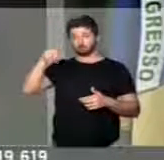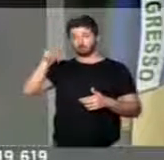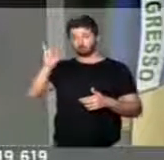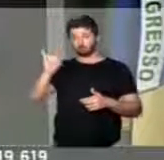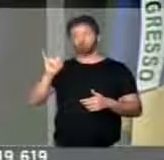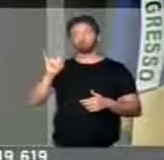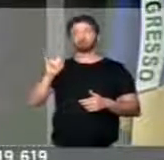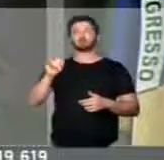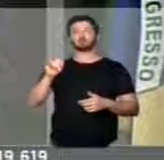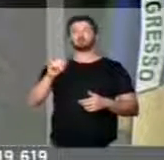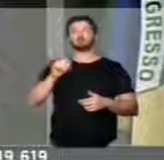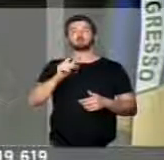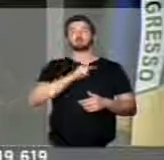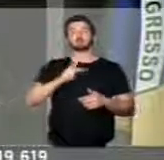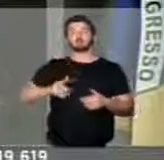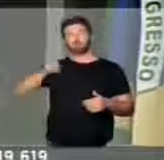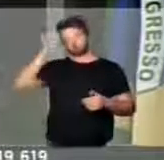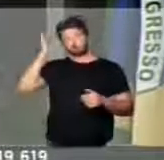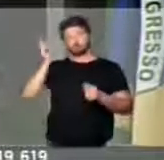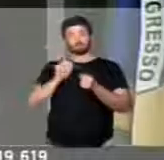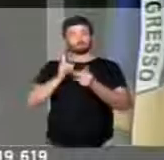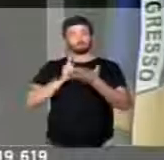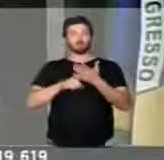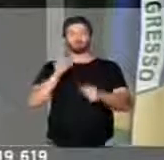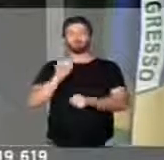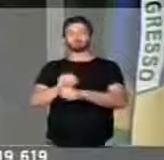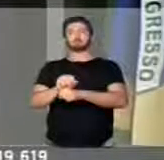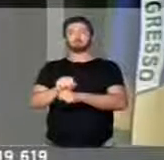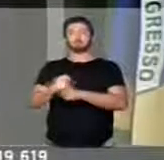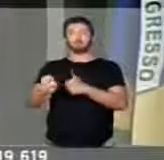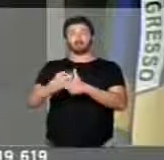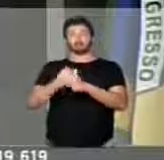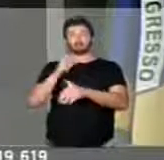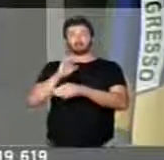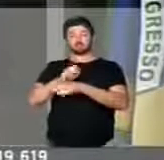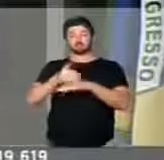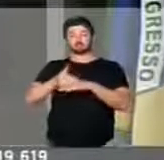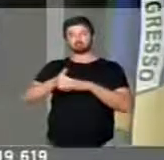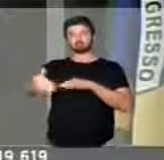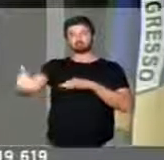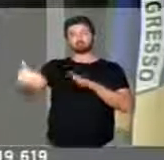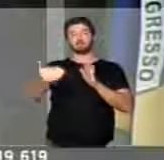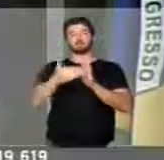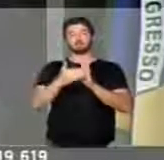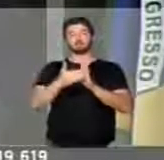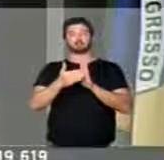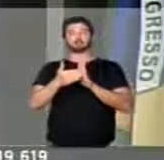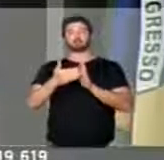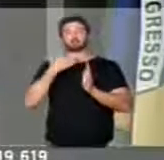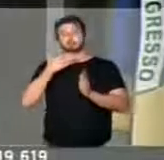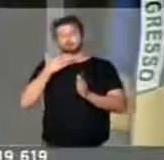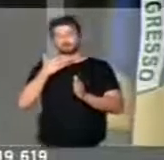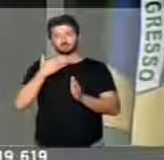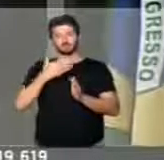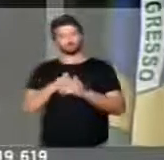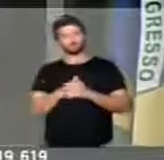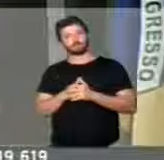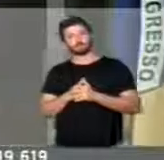presidente Michel Temer, ele anuncia o acordo que suspende a dívida dos estados até o fim do